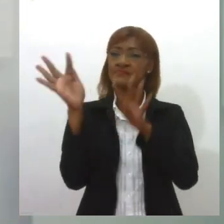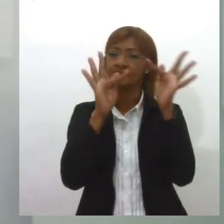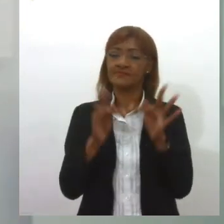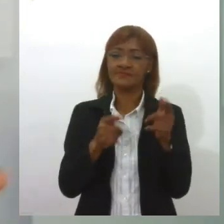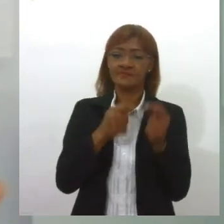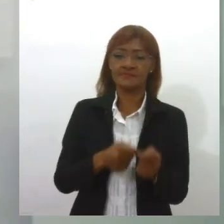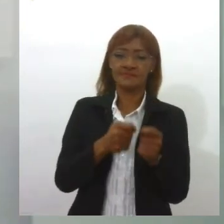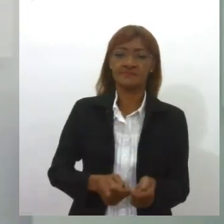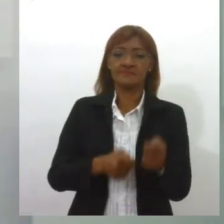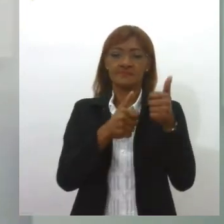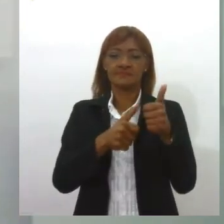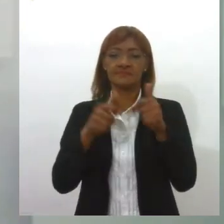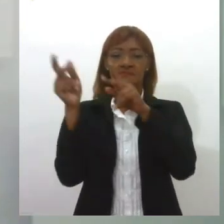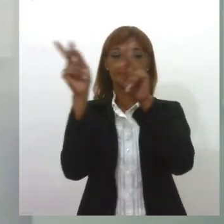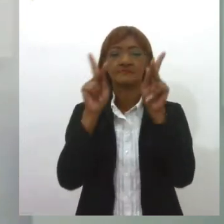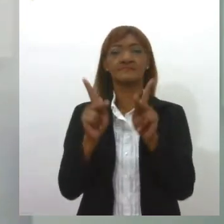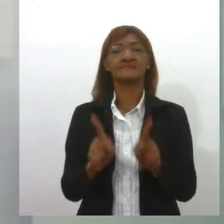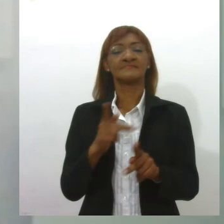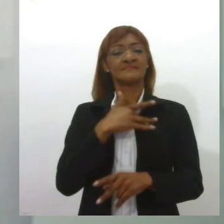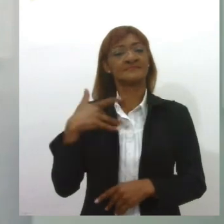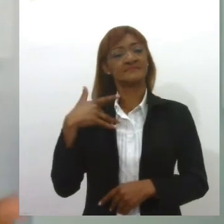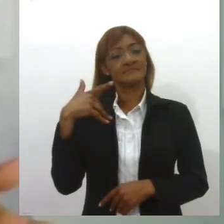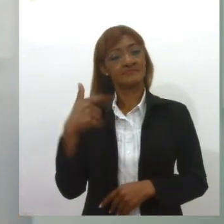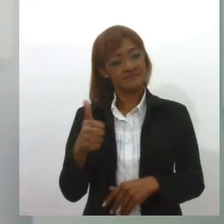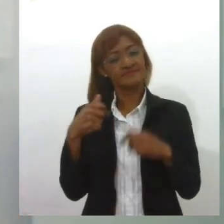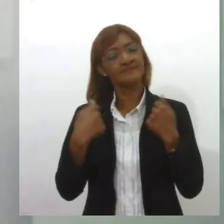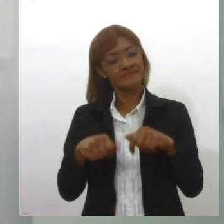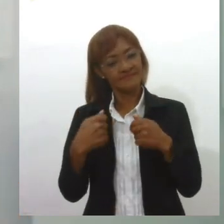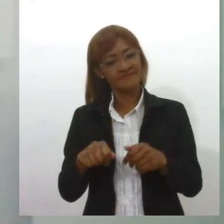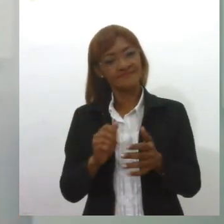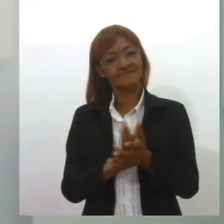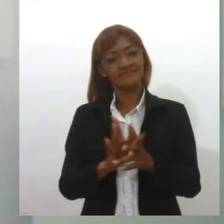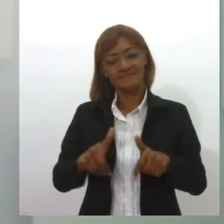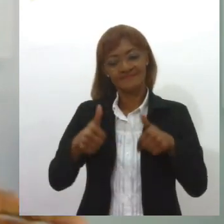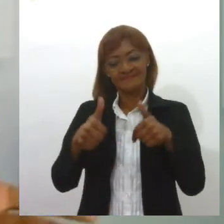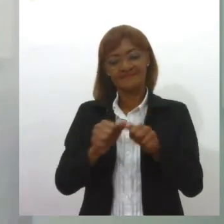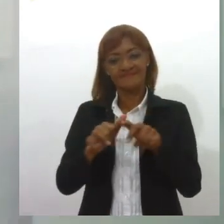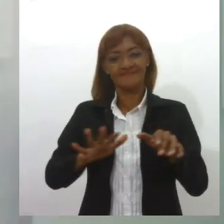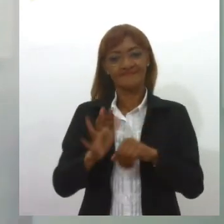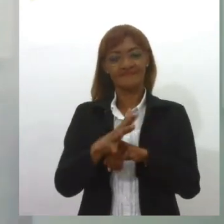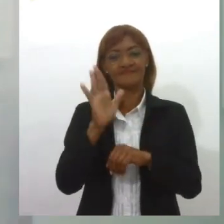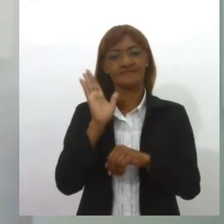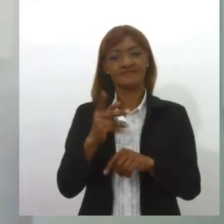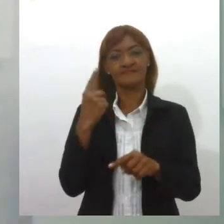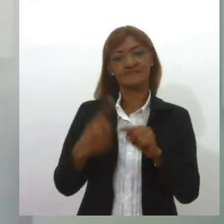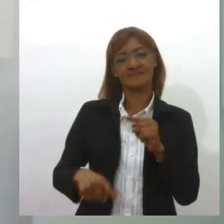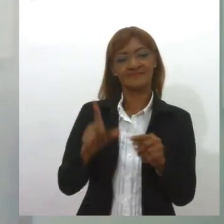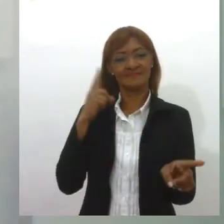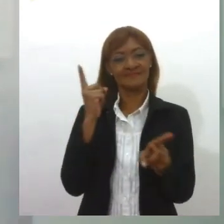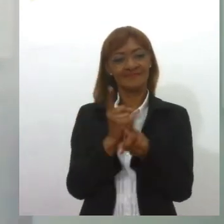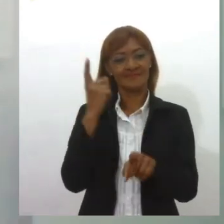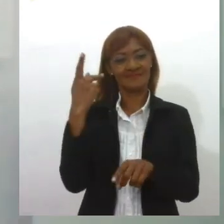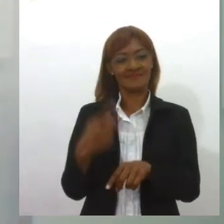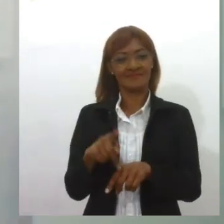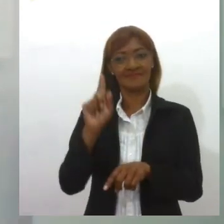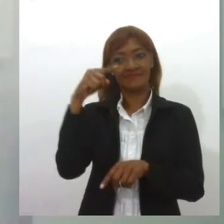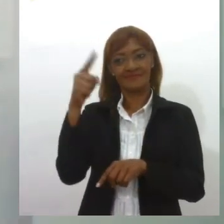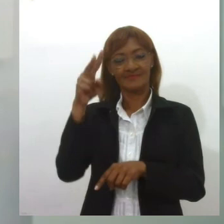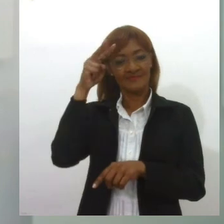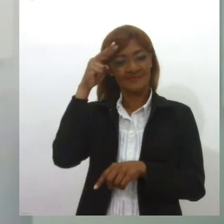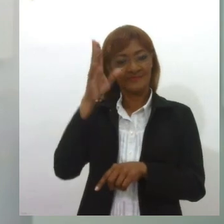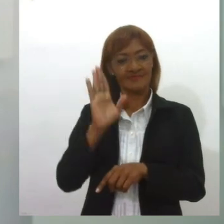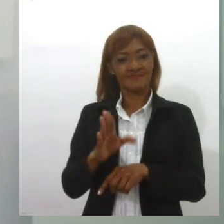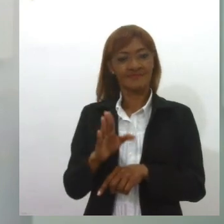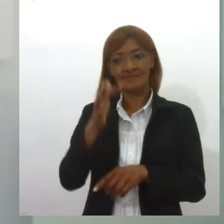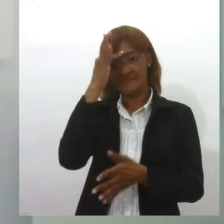novo, um ano de muita paz, de saúde, que é isso que a gente precisa para enfrentar essa pandemia. E nos encontramos aqui na próxima segunda-feira, com